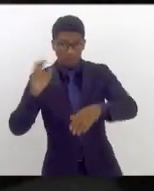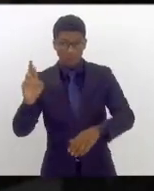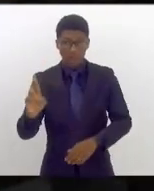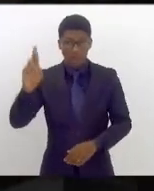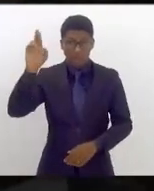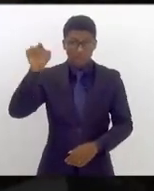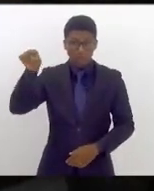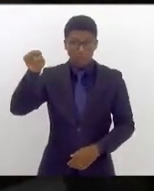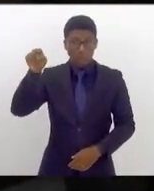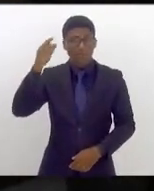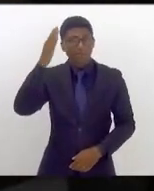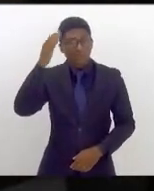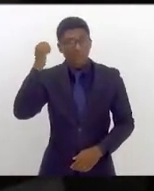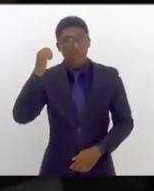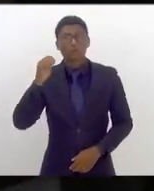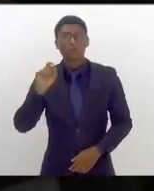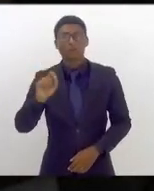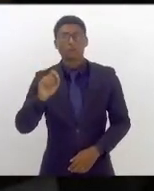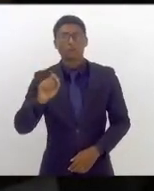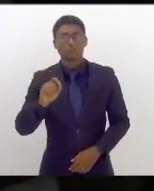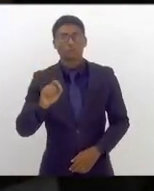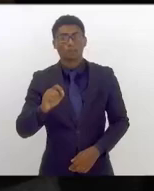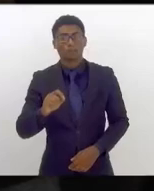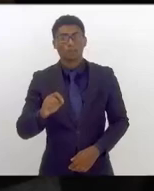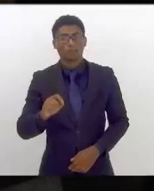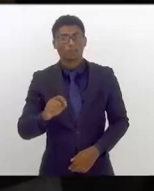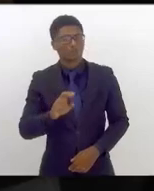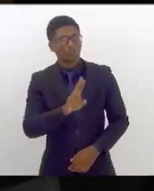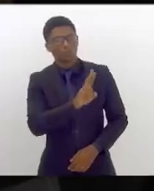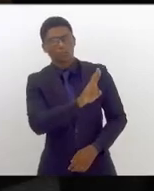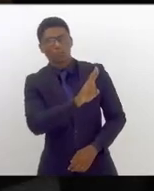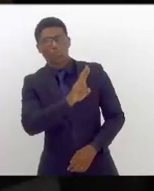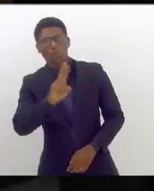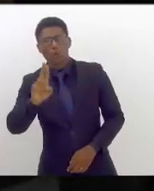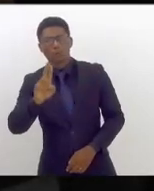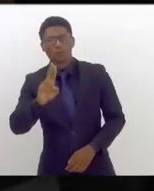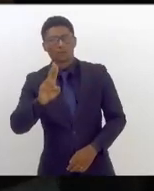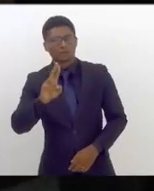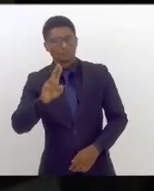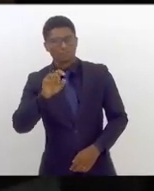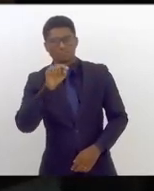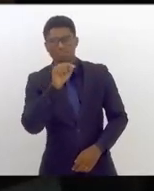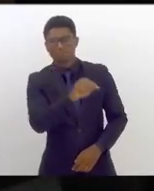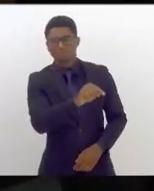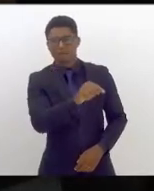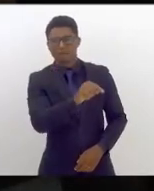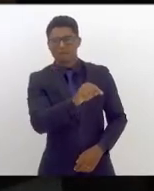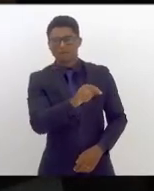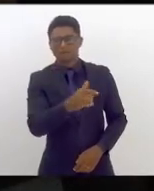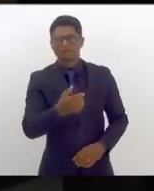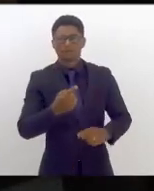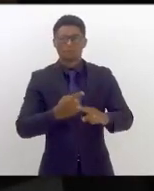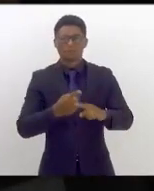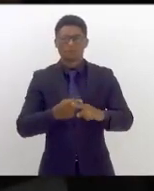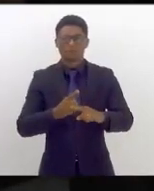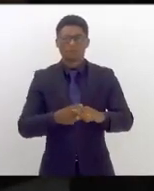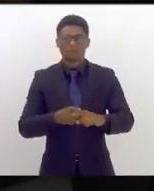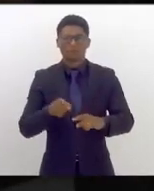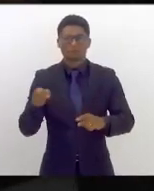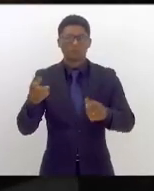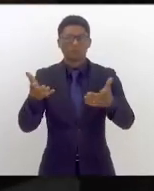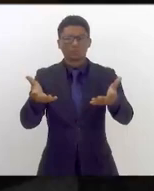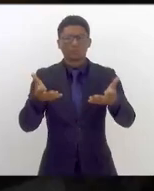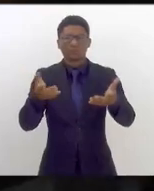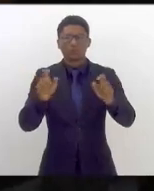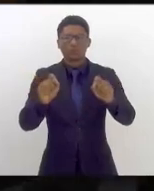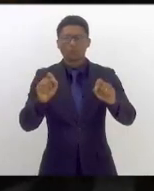souber que estão usando o nome da Jaguar Land Rover para isso porque a Jaguaré que é simplesmente